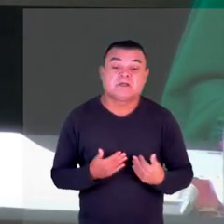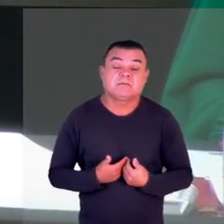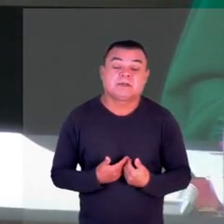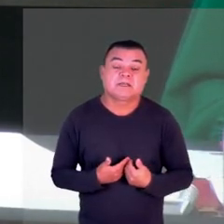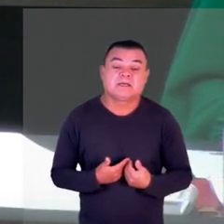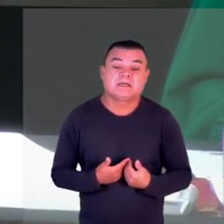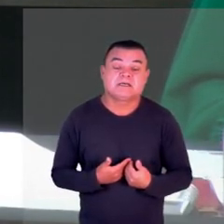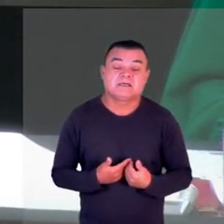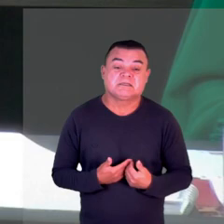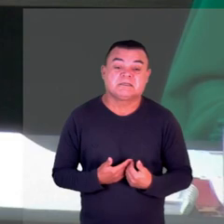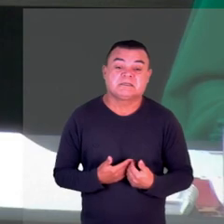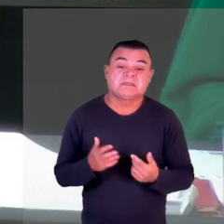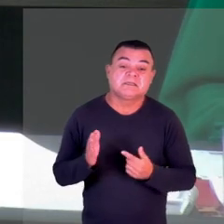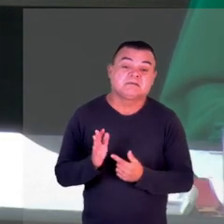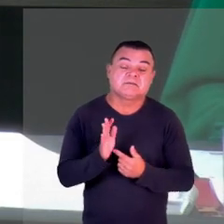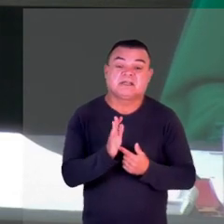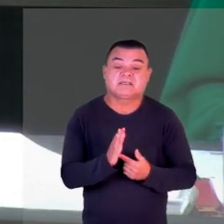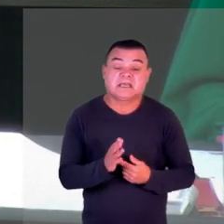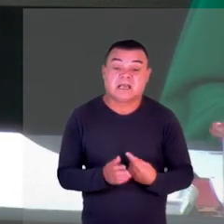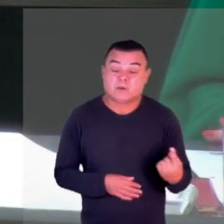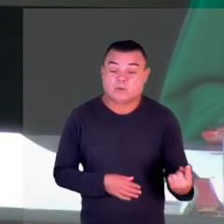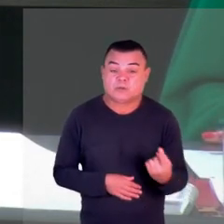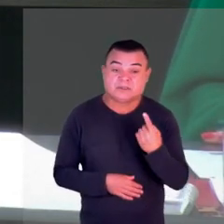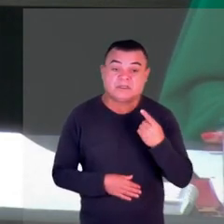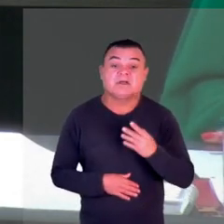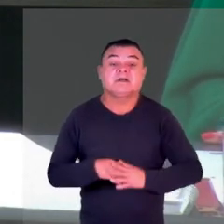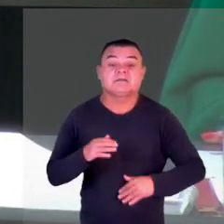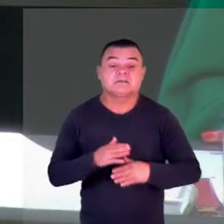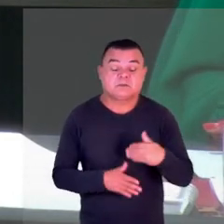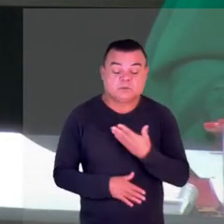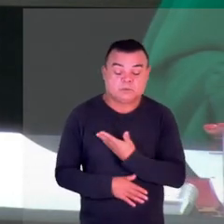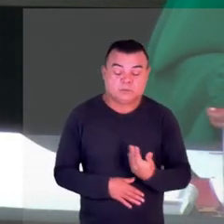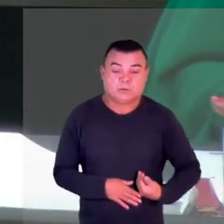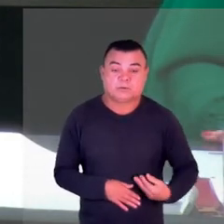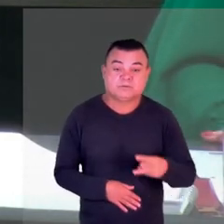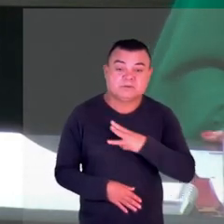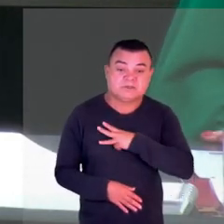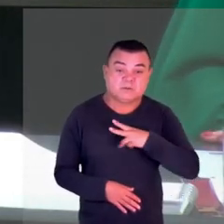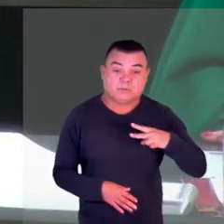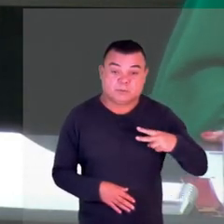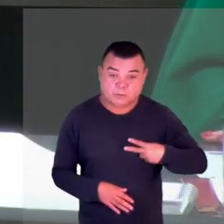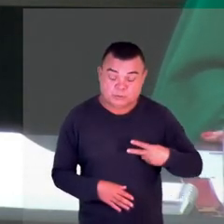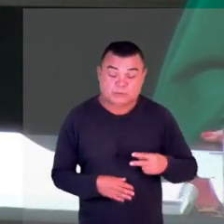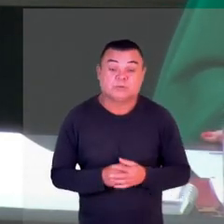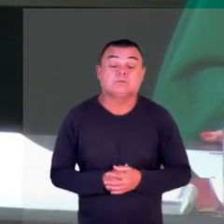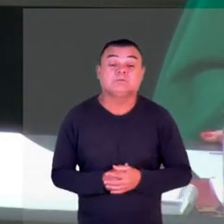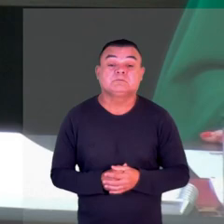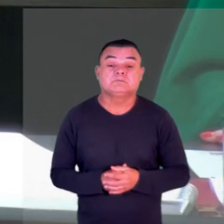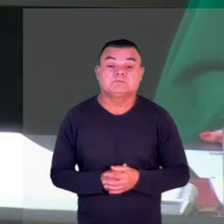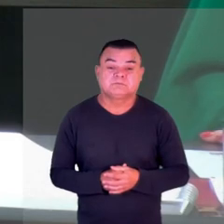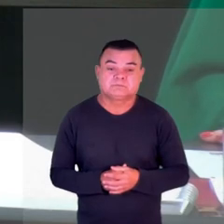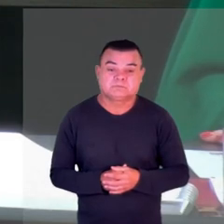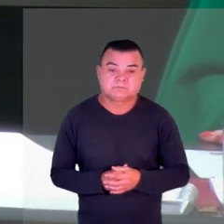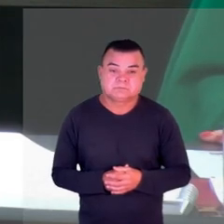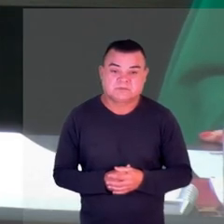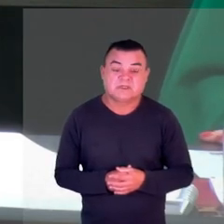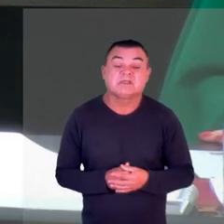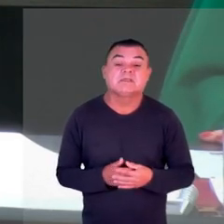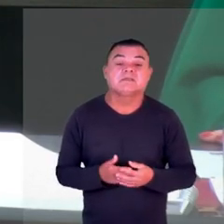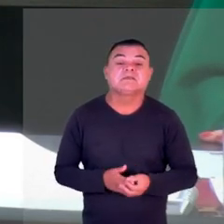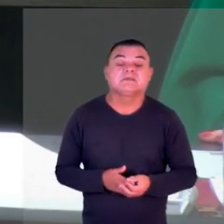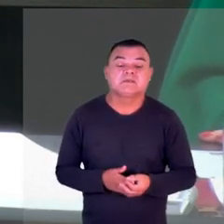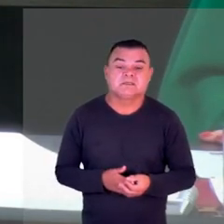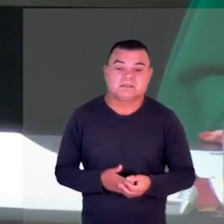única ação civil pública do Ministério Público que eh questionou